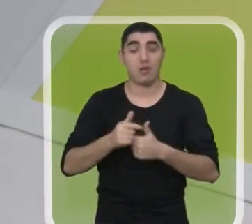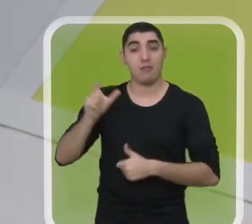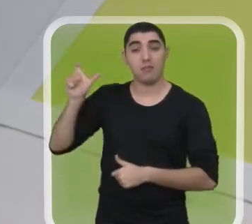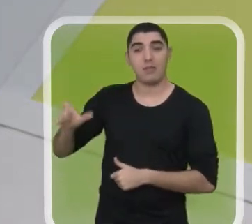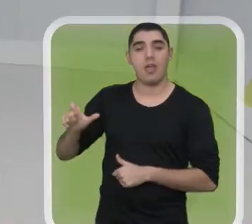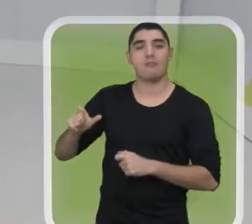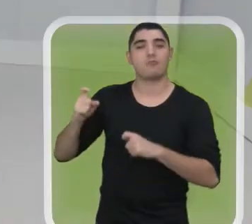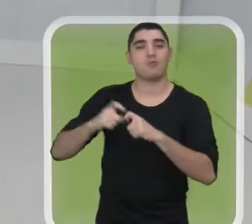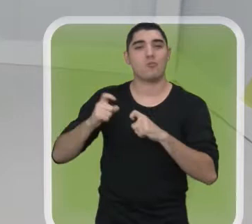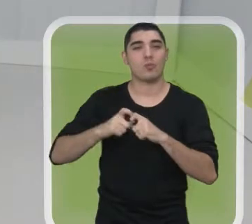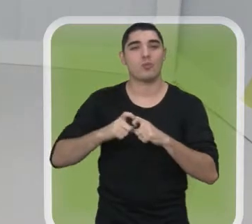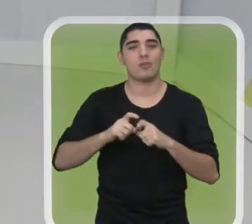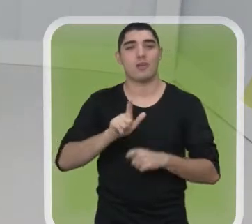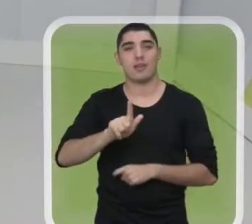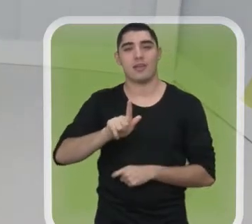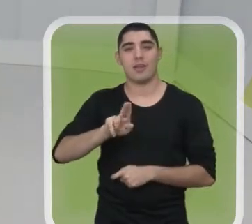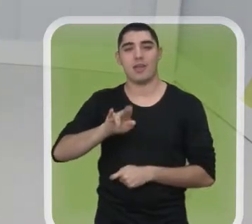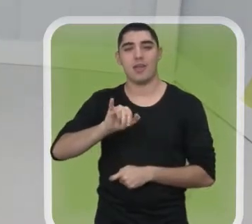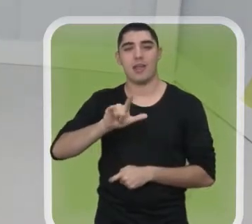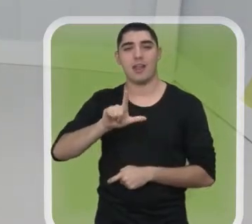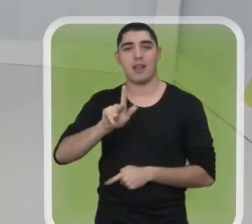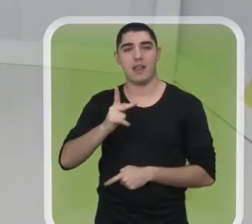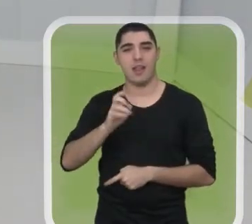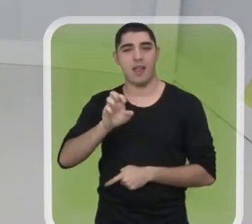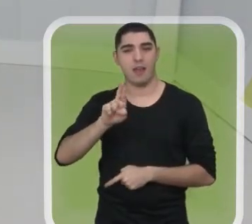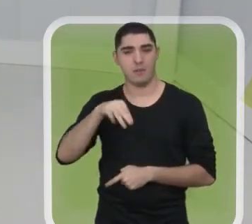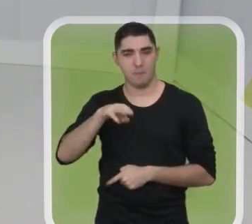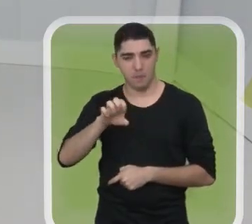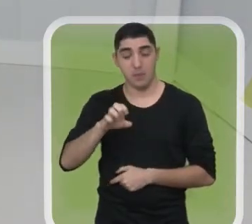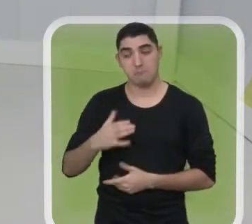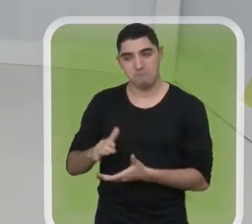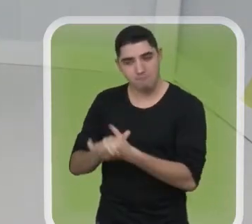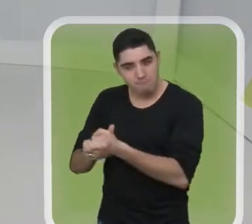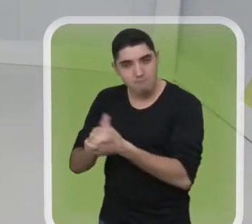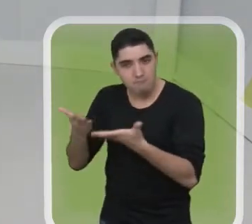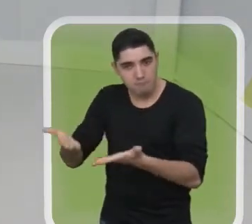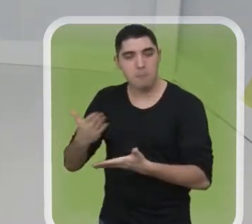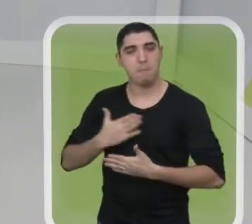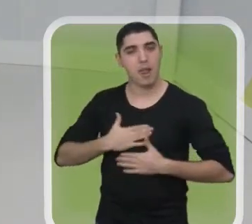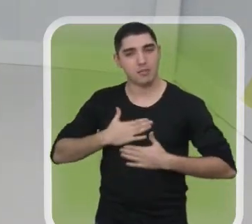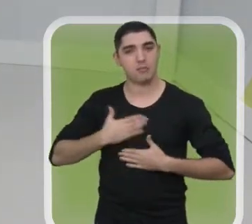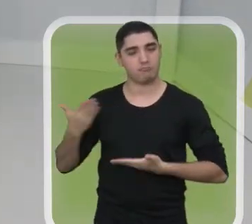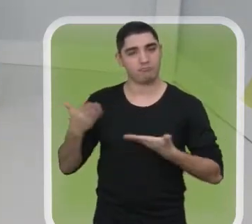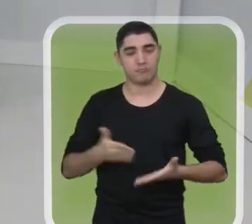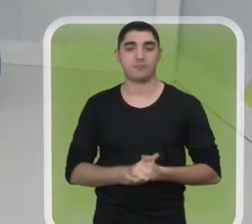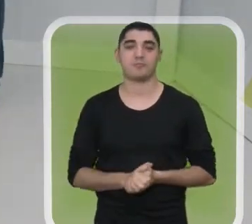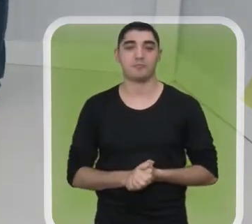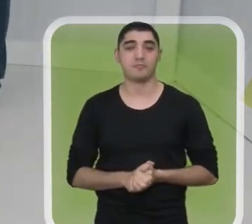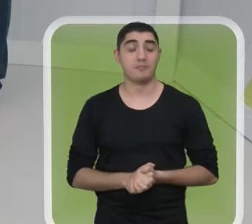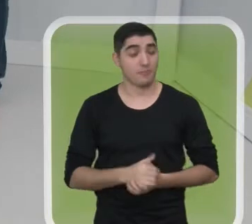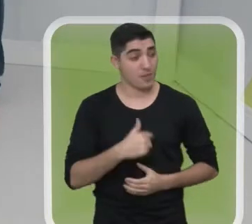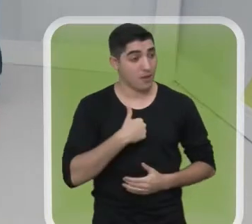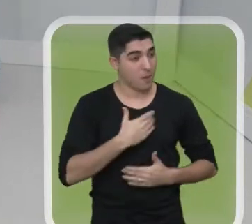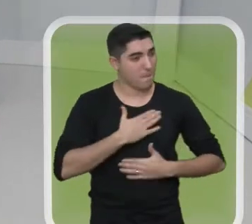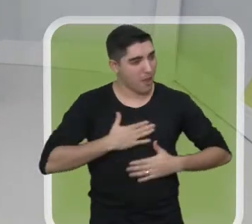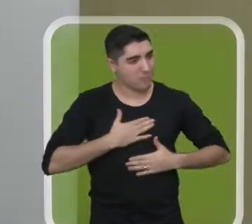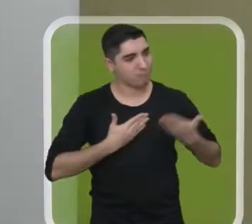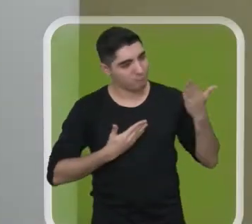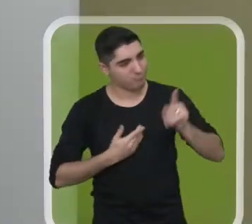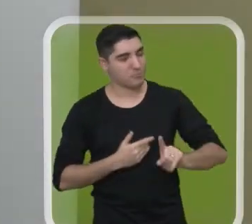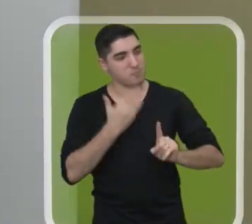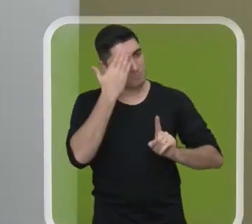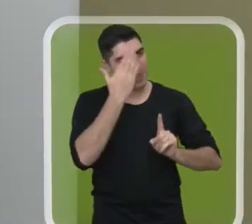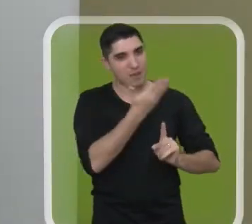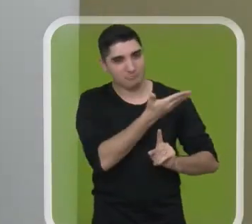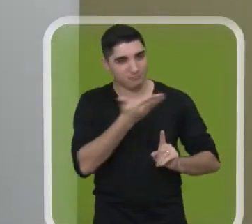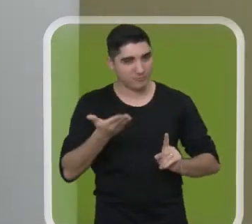está com a gente. Tudo bem, doutor? Boa tarde. Prazer te receber aqui no Hora do Esporte. Vieira, o prazer é meu, Edson, o pessoal do estúdio, o pessoal que está